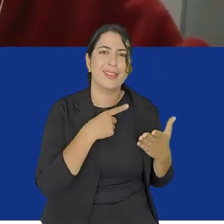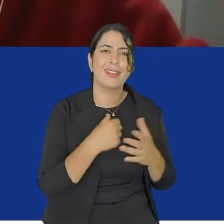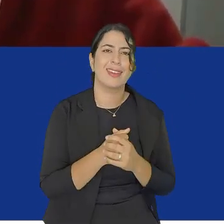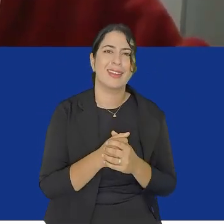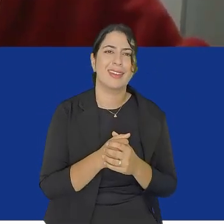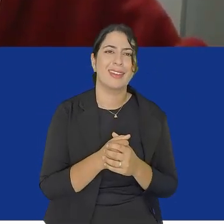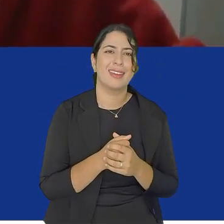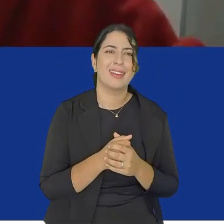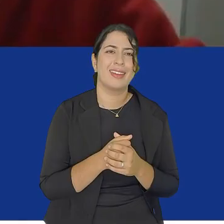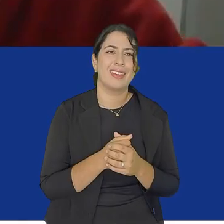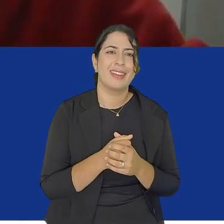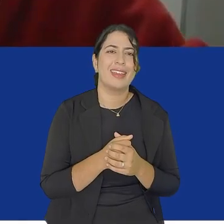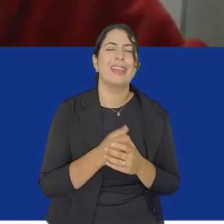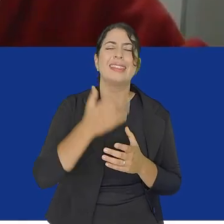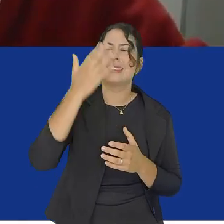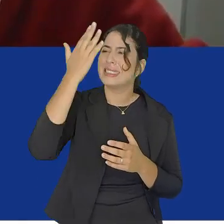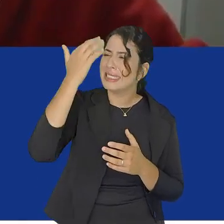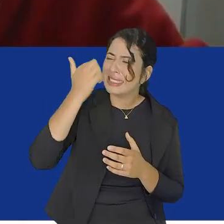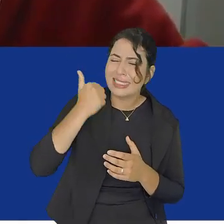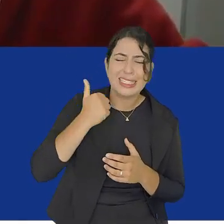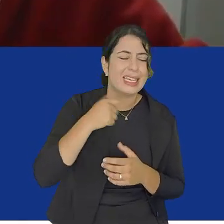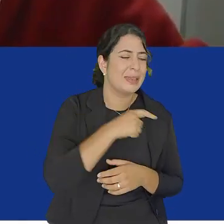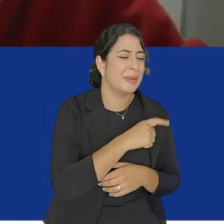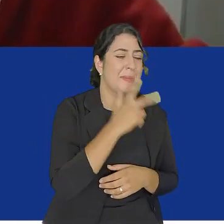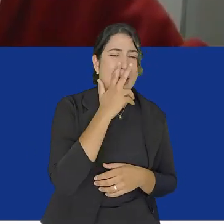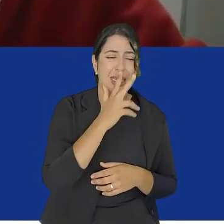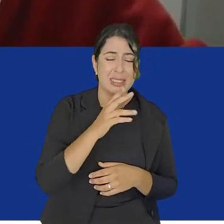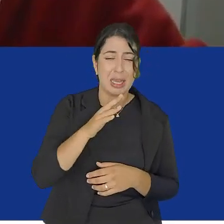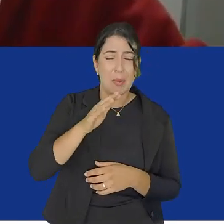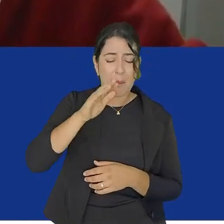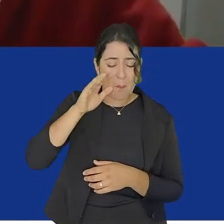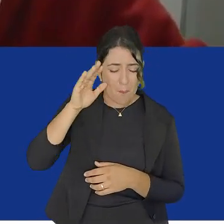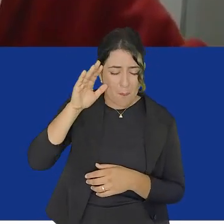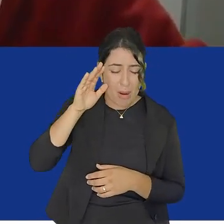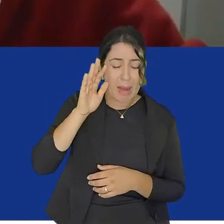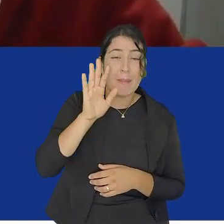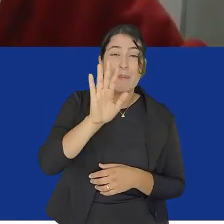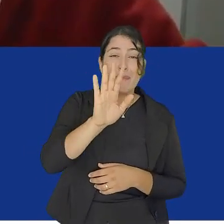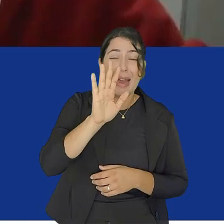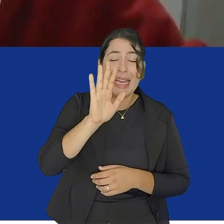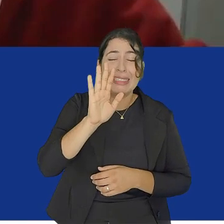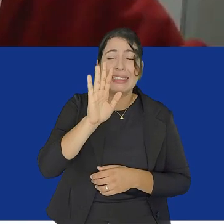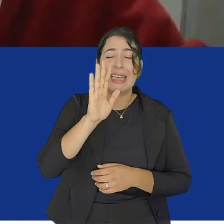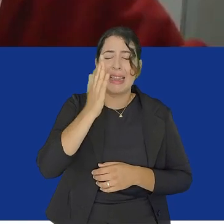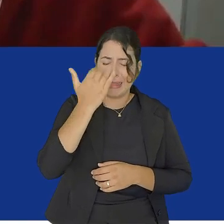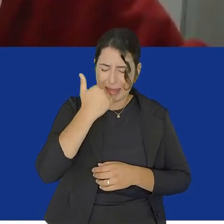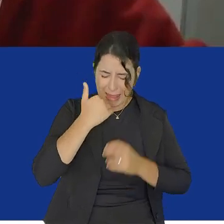esse silêncio que grita por um pedido de presença. É essa